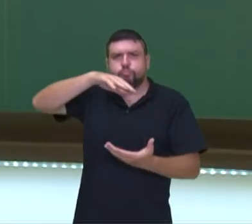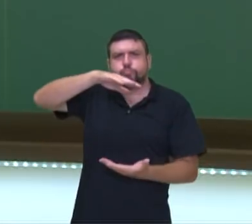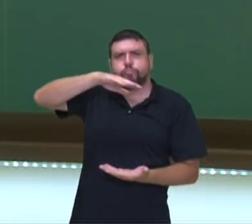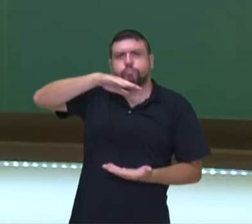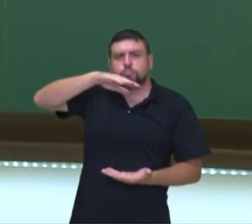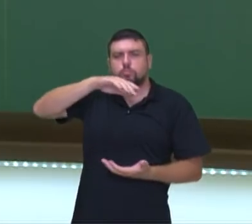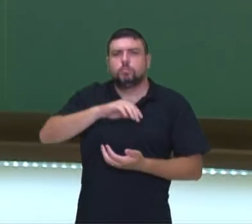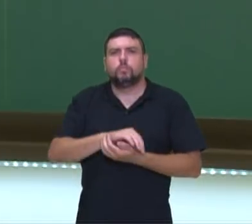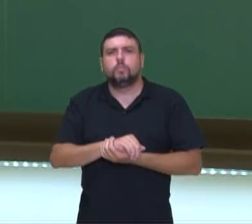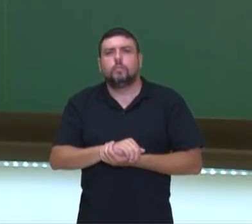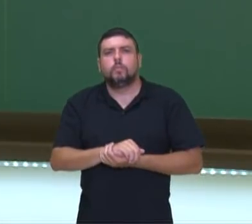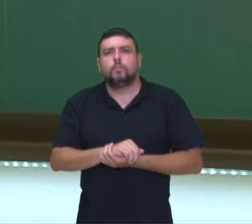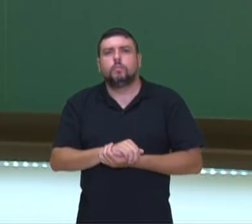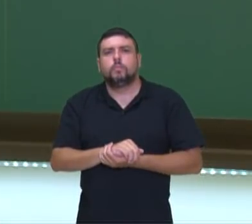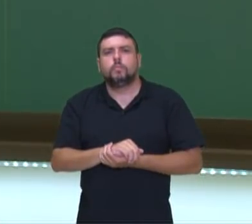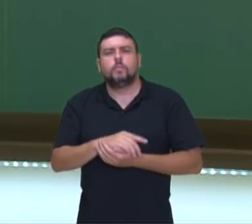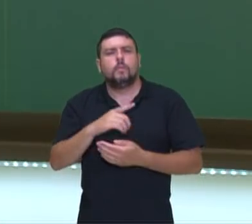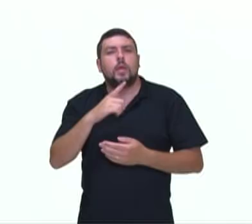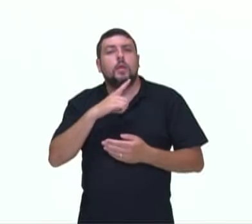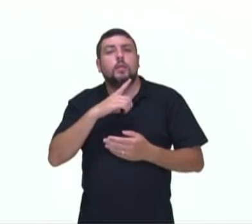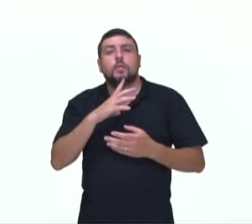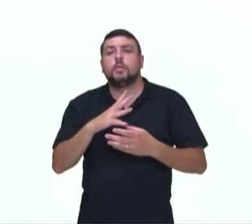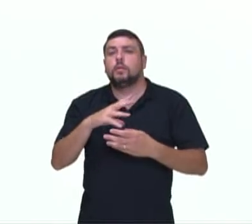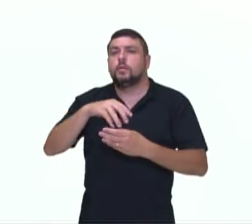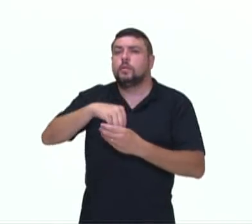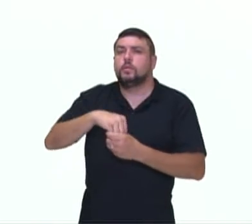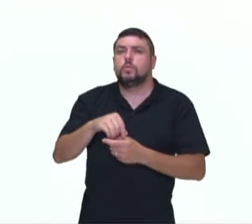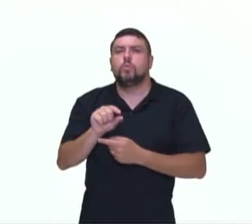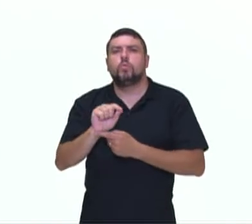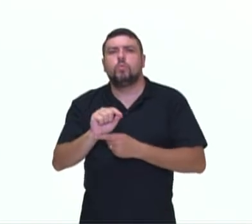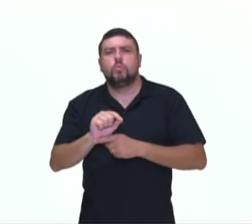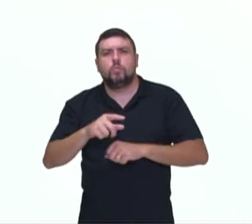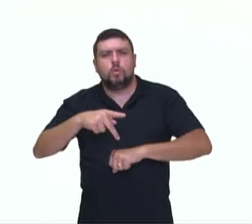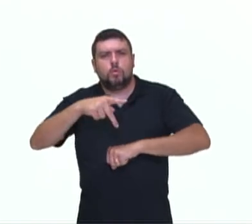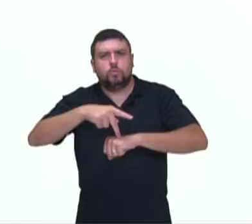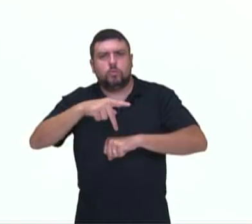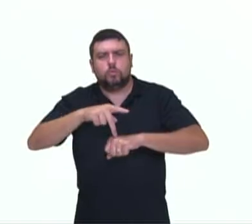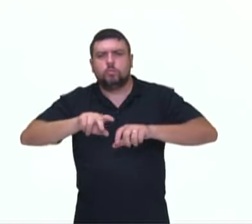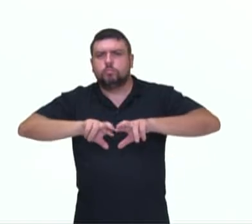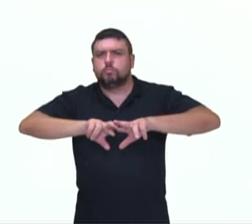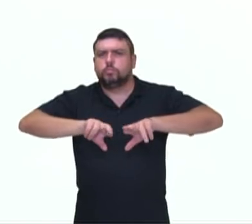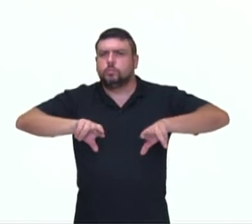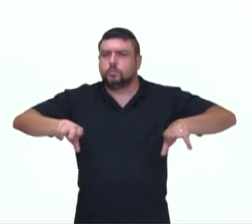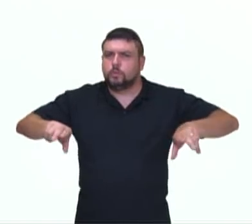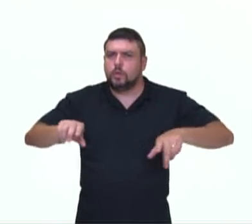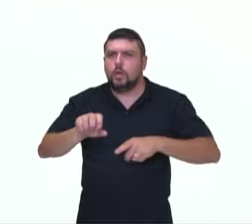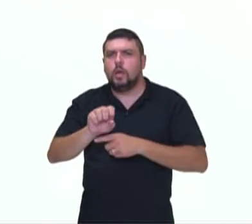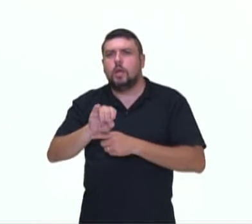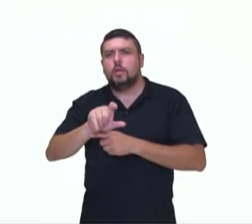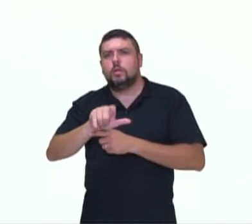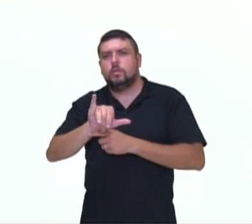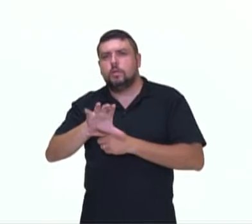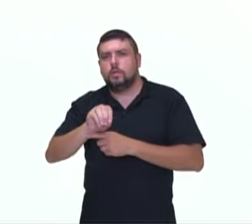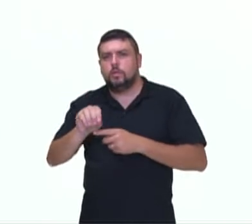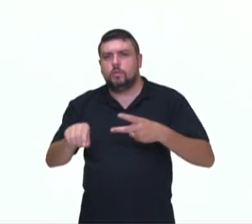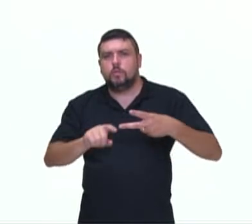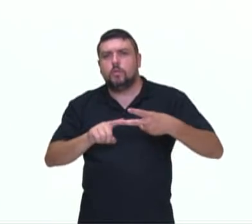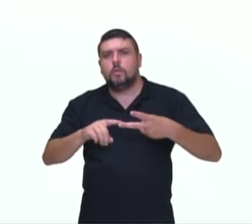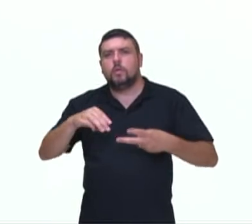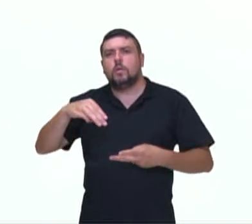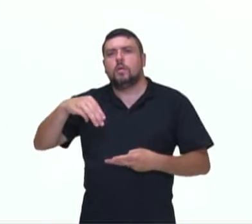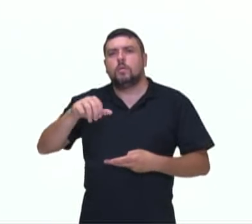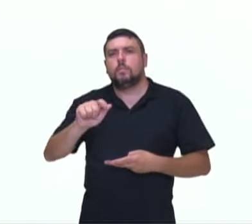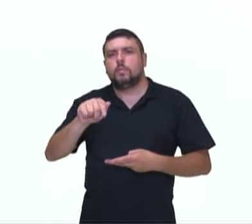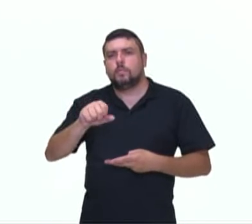crosta. Ela é formada por diferentes tipos de rocha, como o silício e o magnésio, que